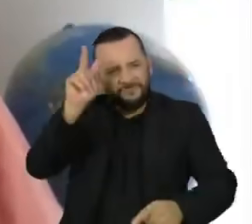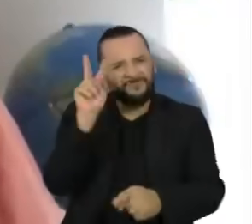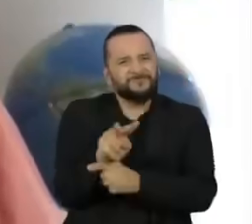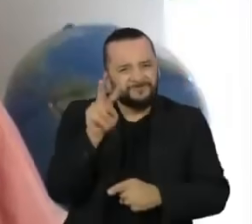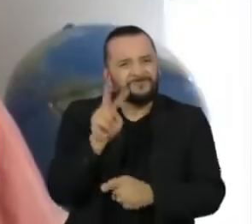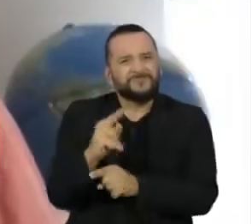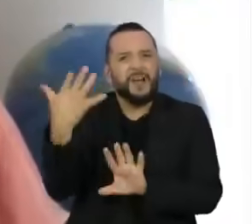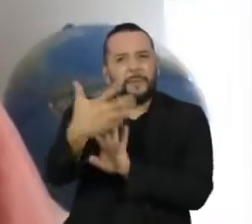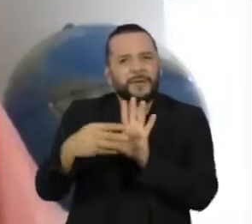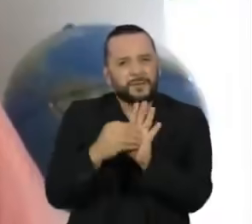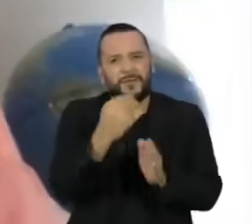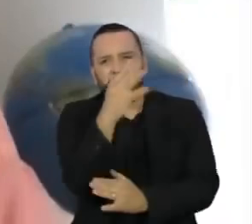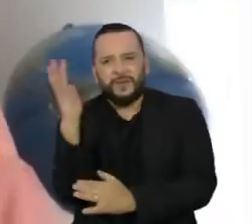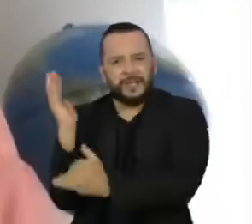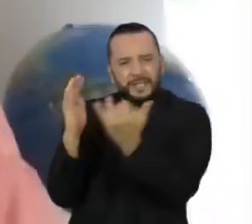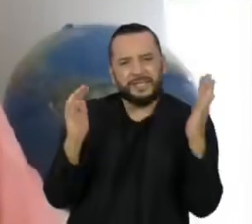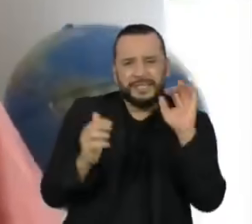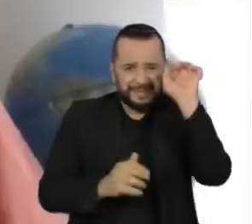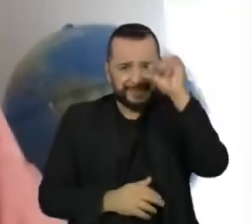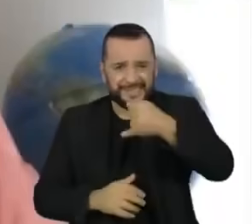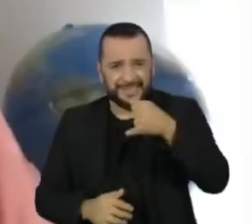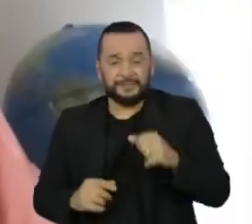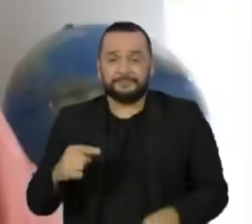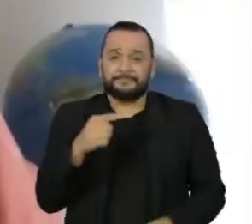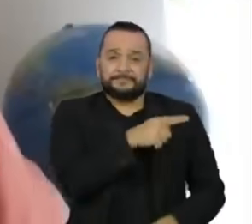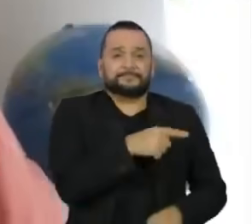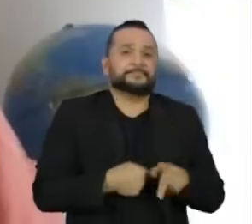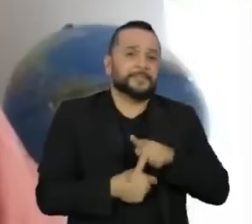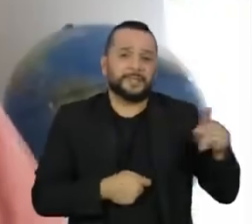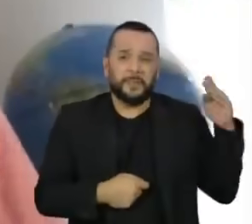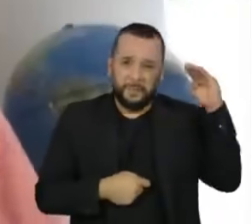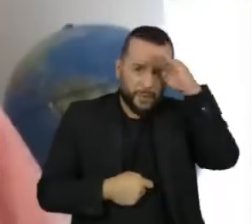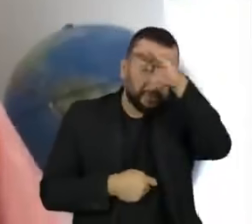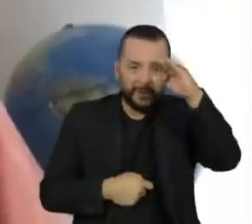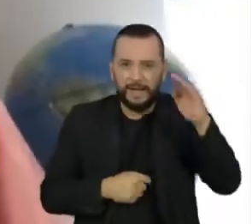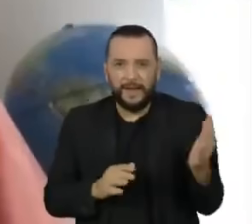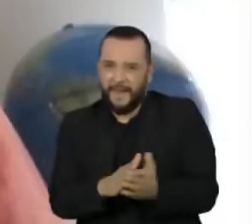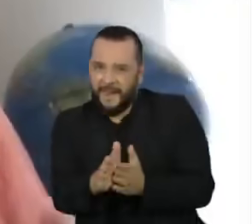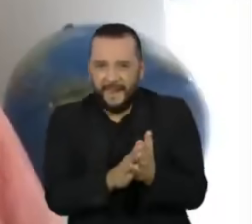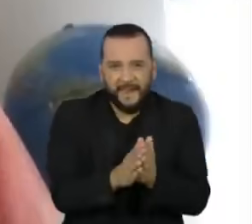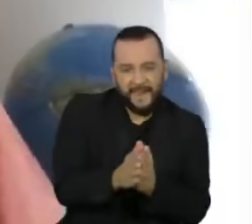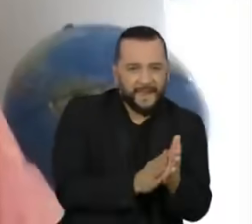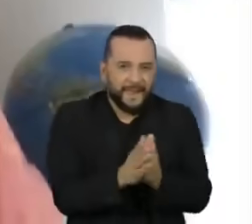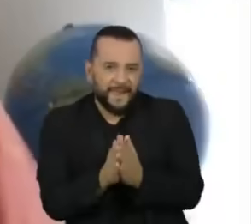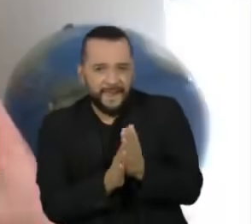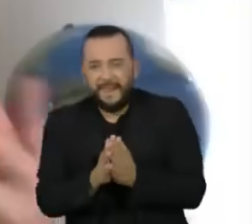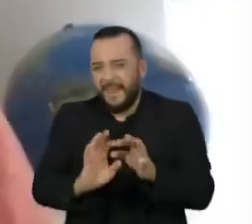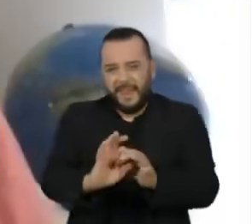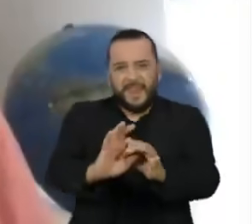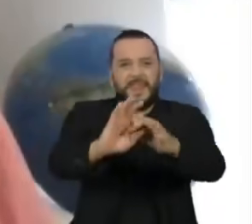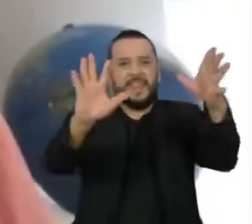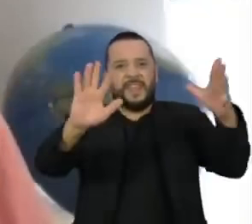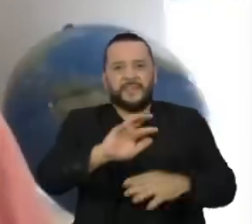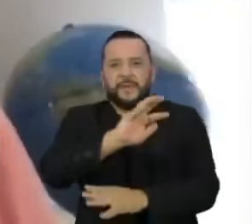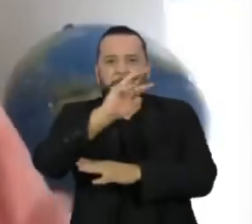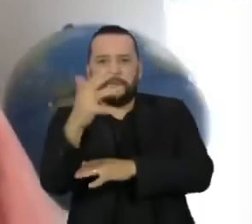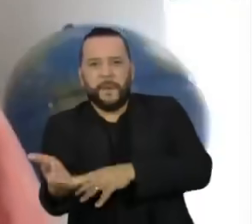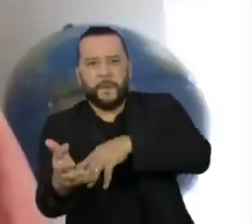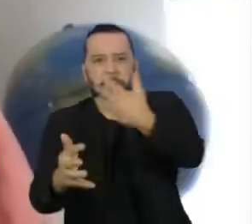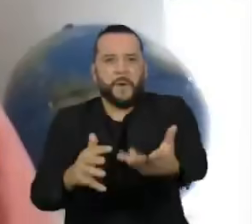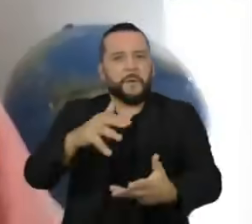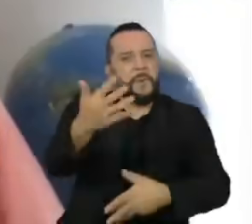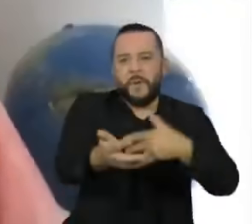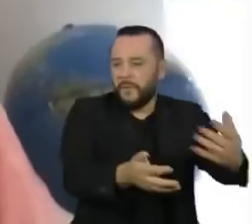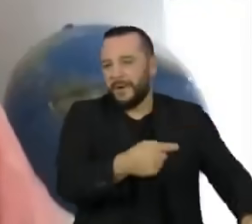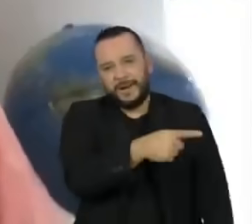do presidente Bolsonaro, ele não vai conseguir seguir nessa sanha ambiciosa de devastação por